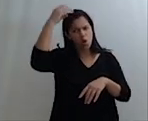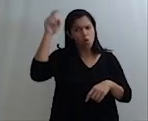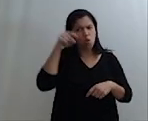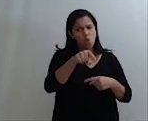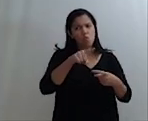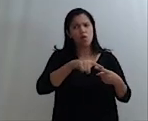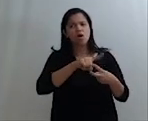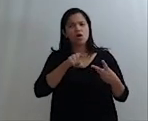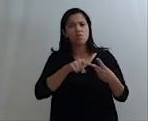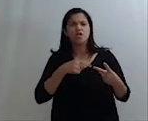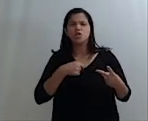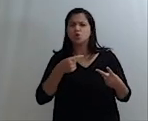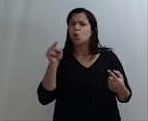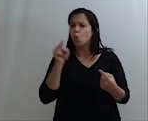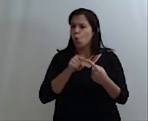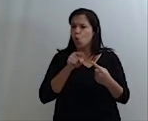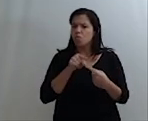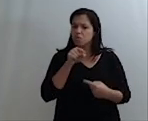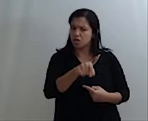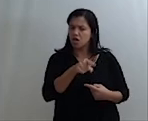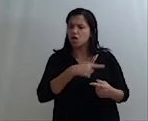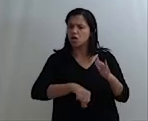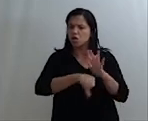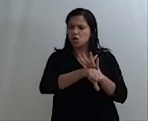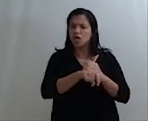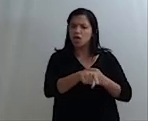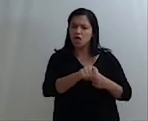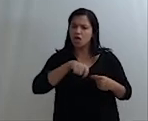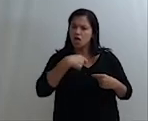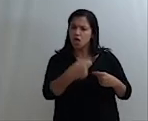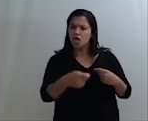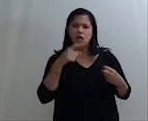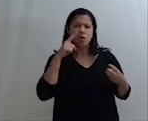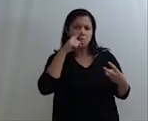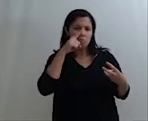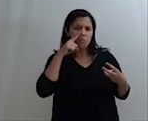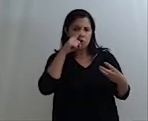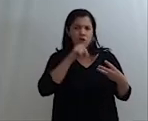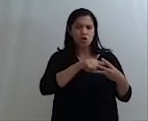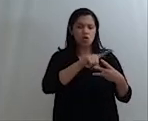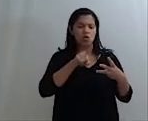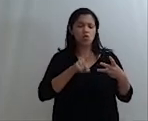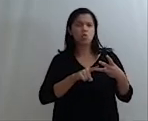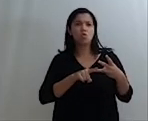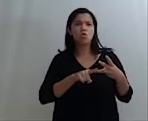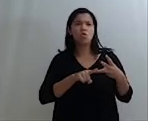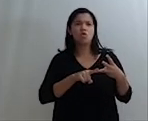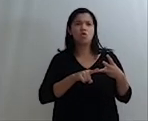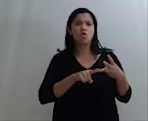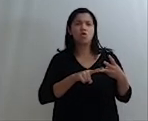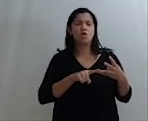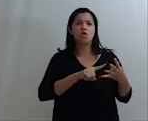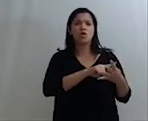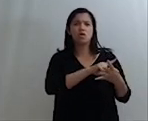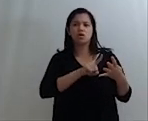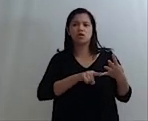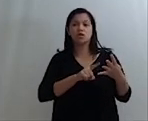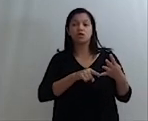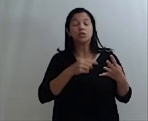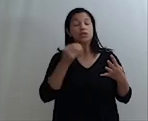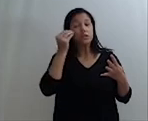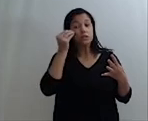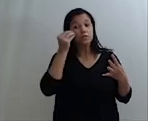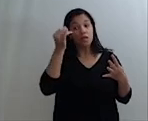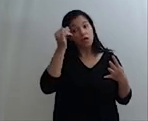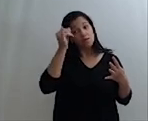final notória periculosidade do do recorrente e paraa garantia da ordem